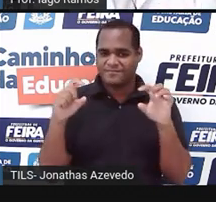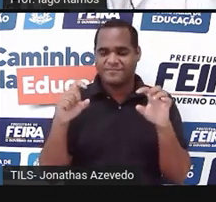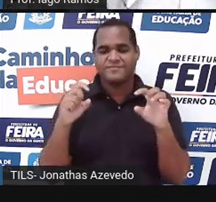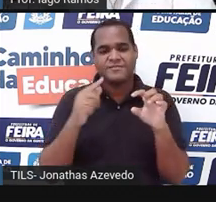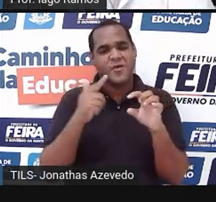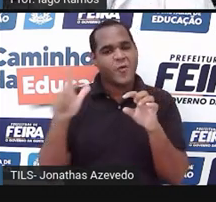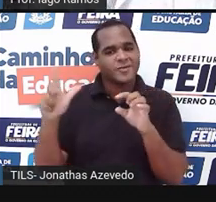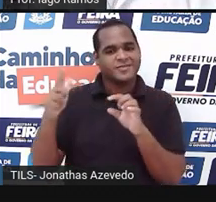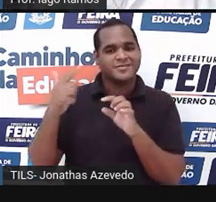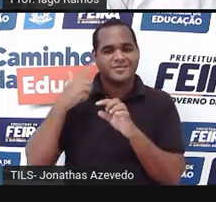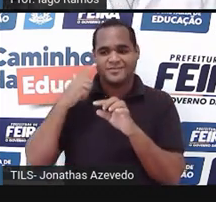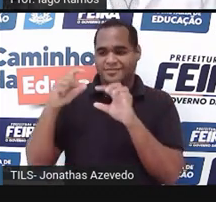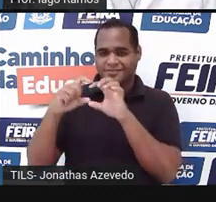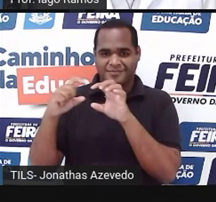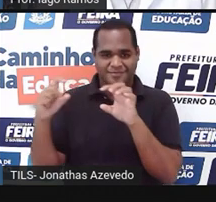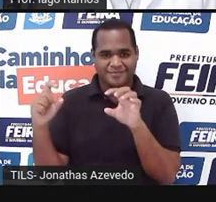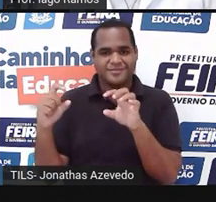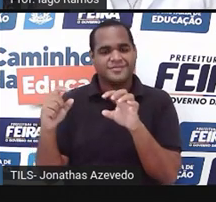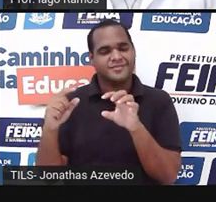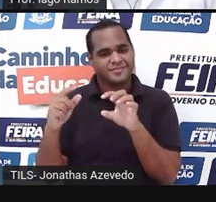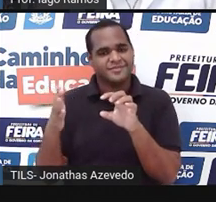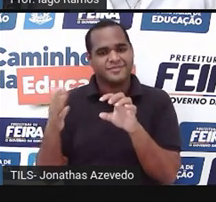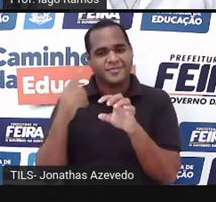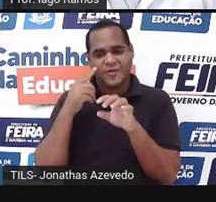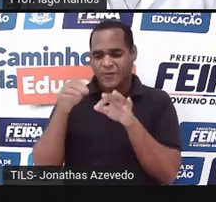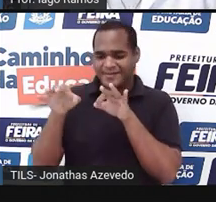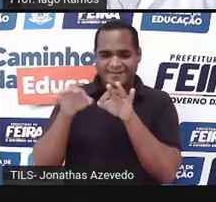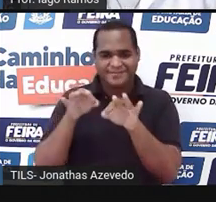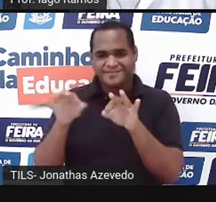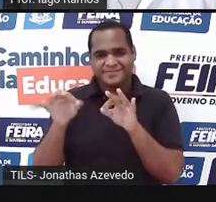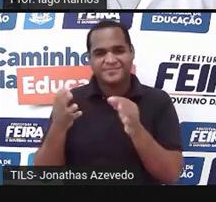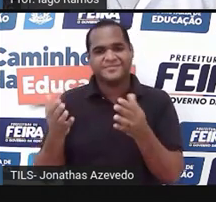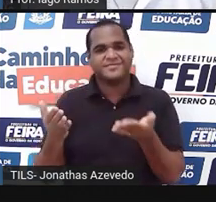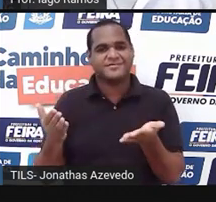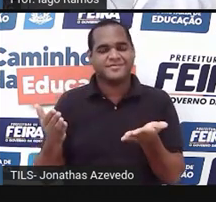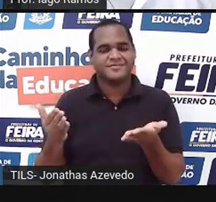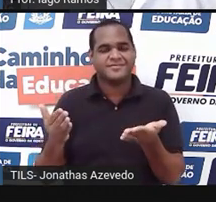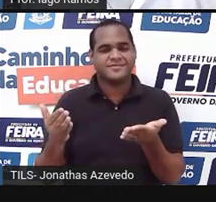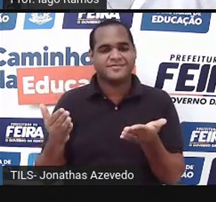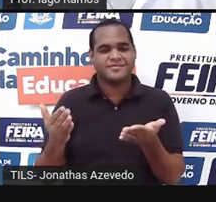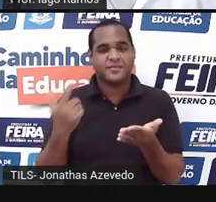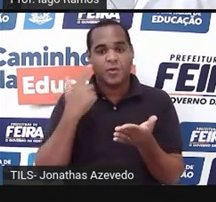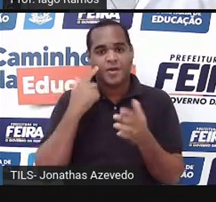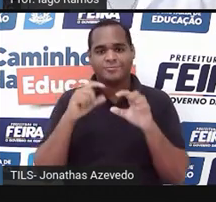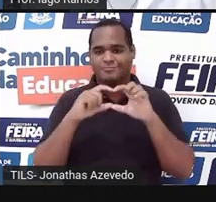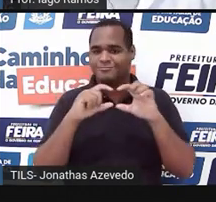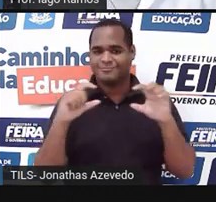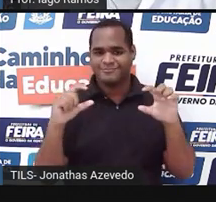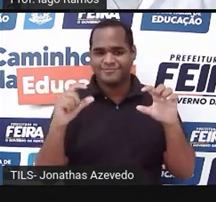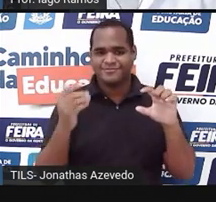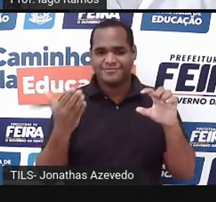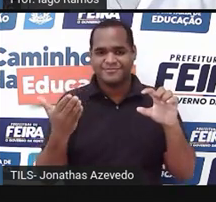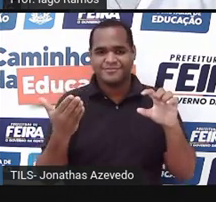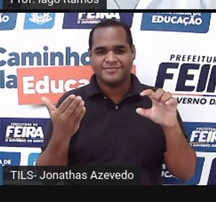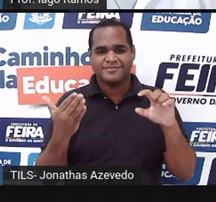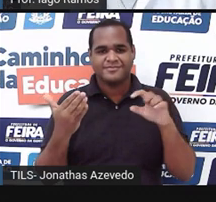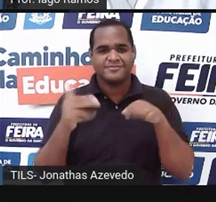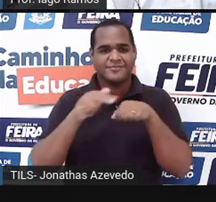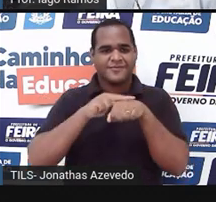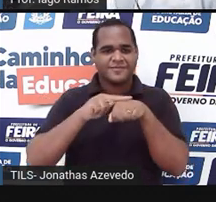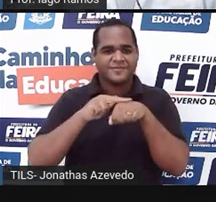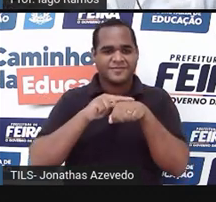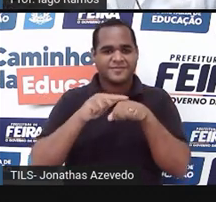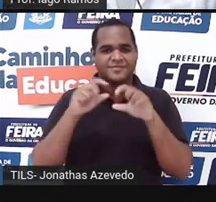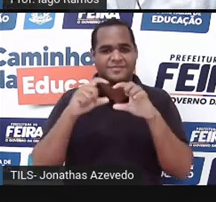mais os cinco vezes uma outra coisa só para organizar E aí cinco vezes 2 x tá